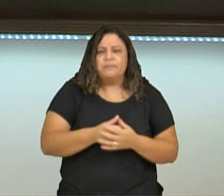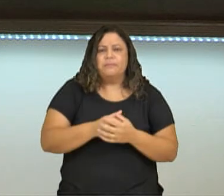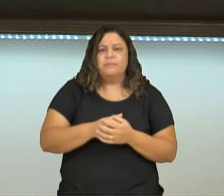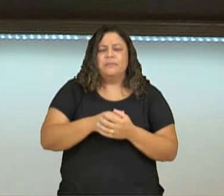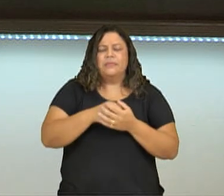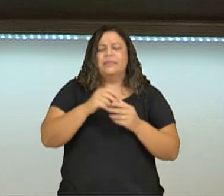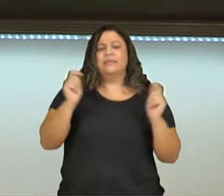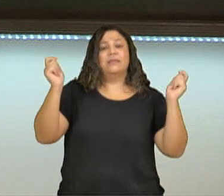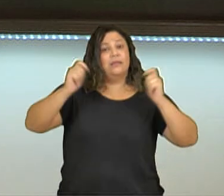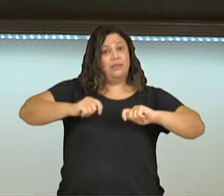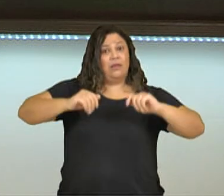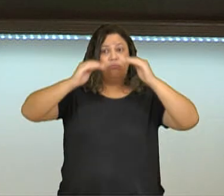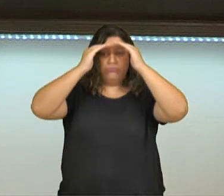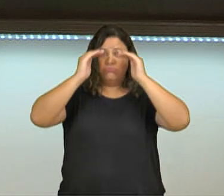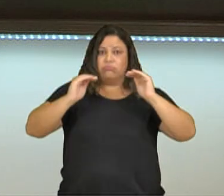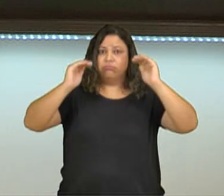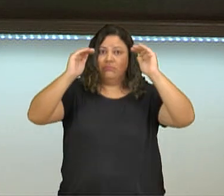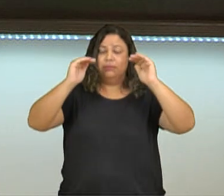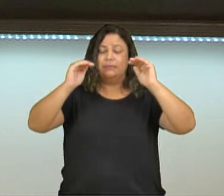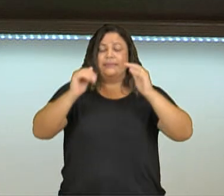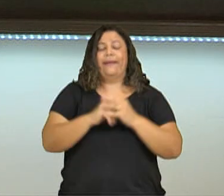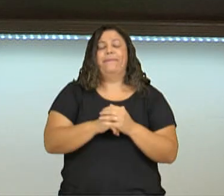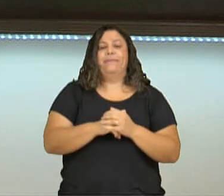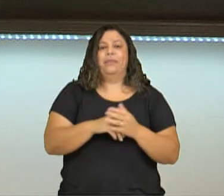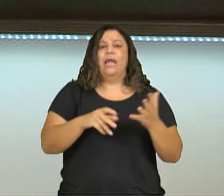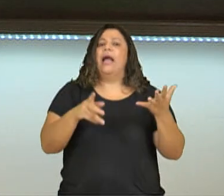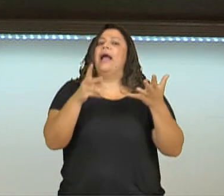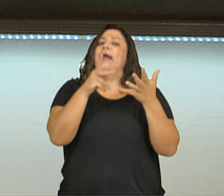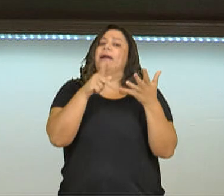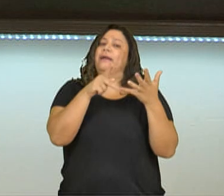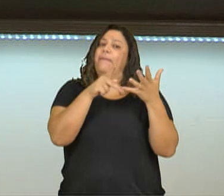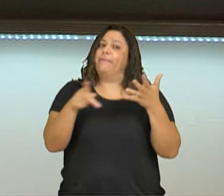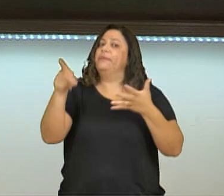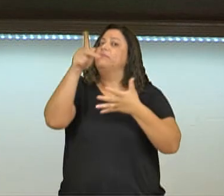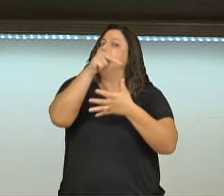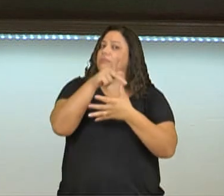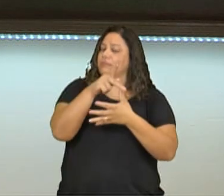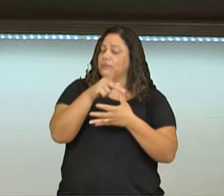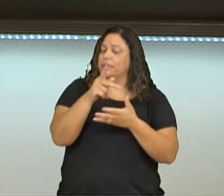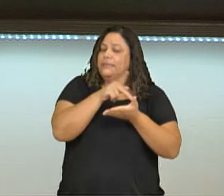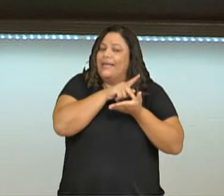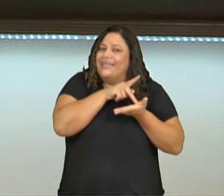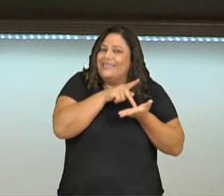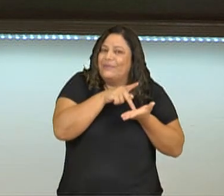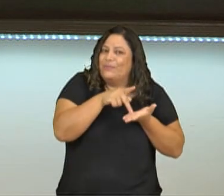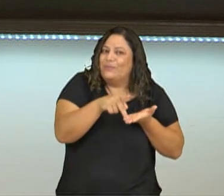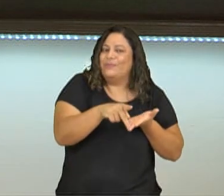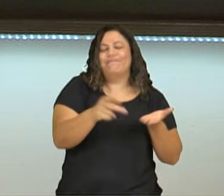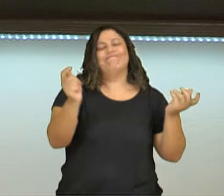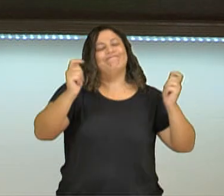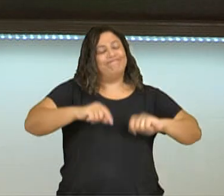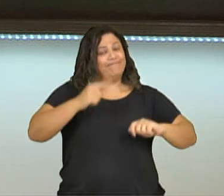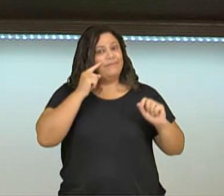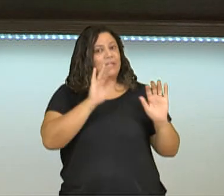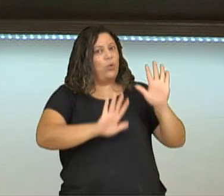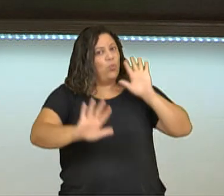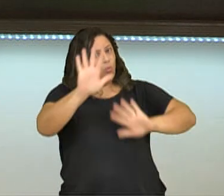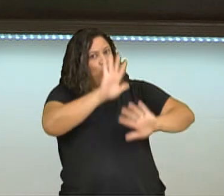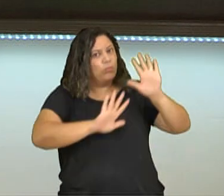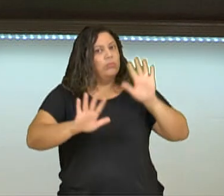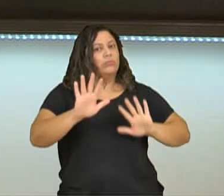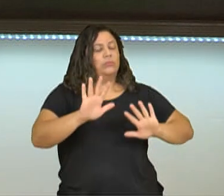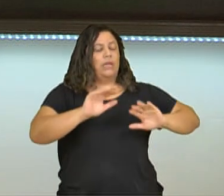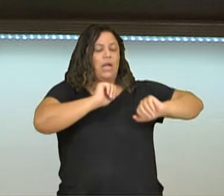muito pela questão do rendimento e também do grau de pureza dos reagentes. Então, é preciso tomar muito cuidado dentro das